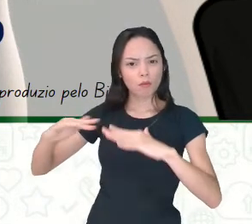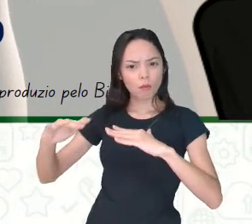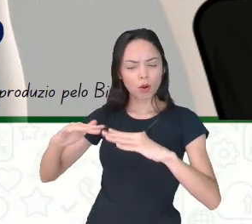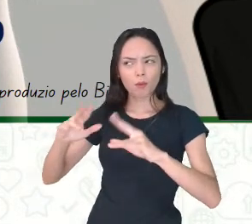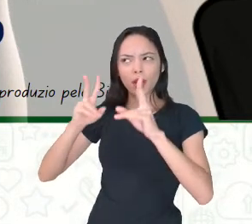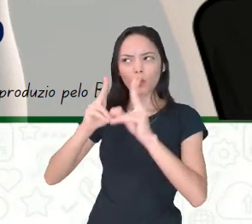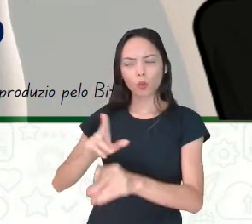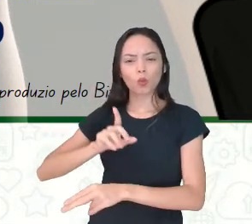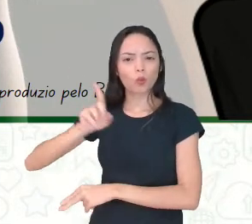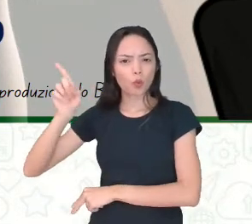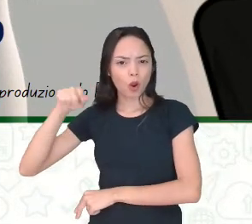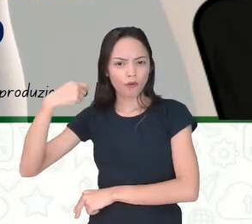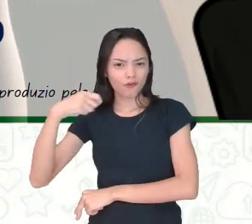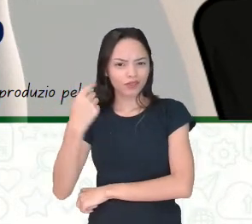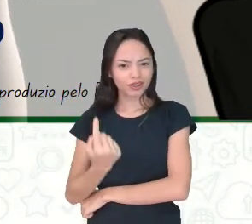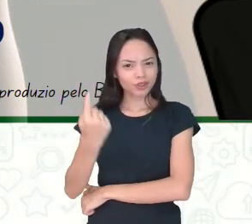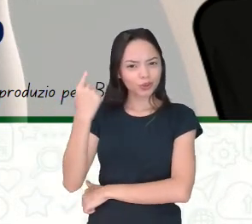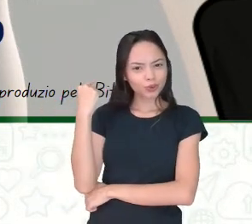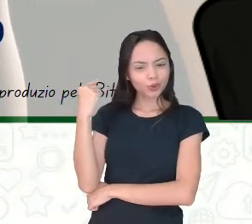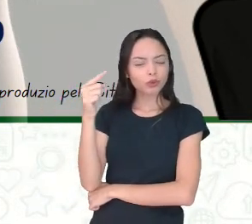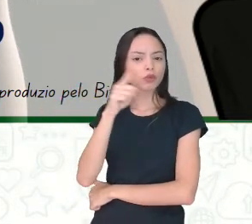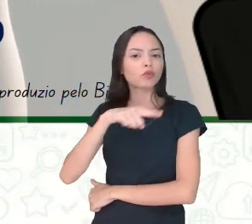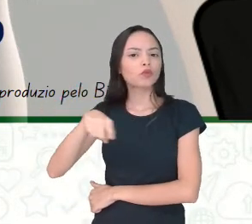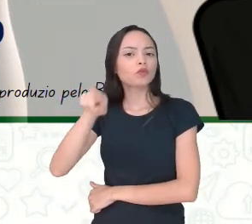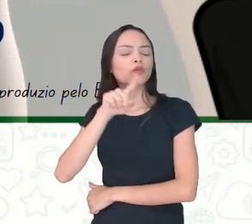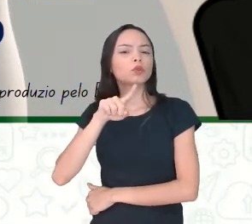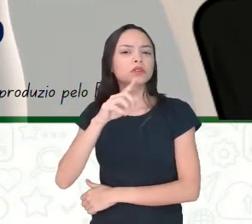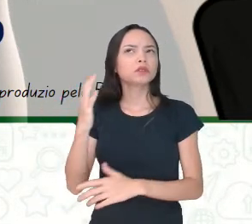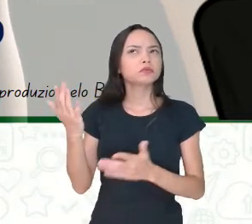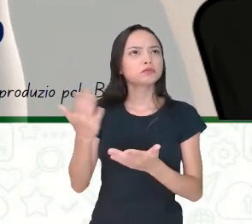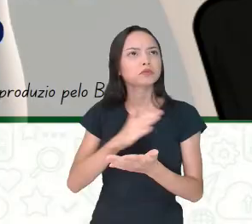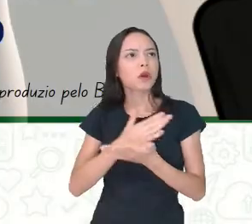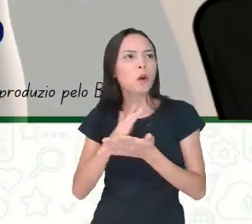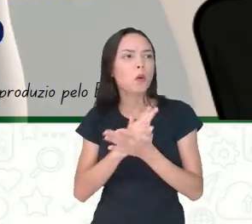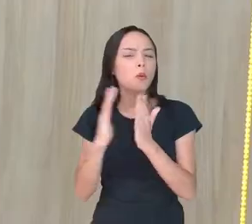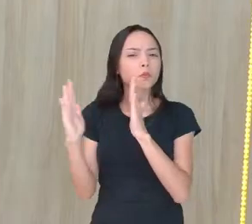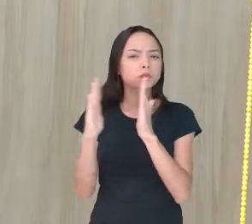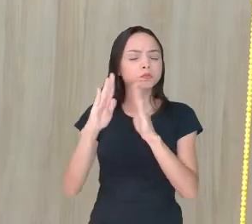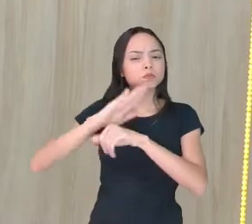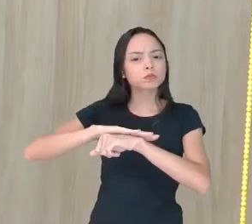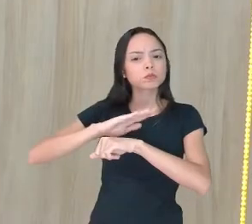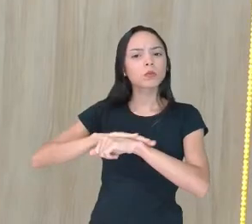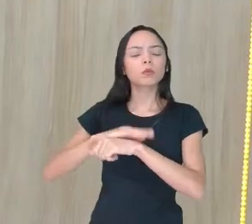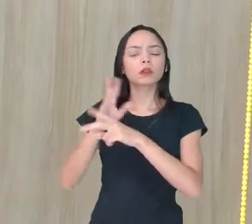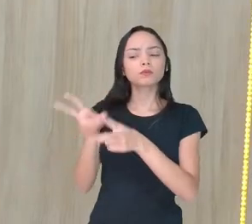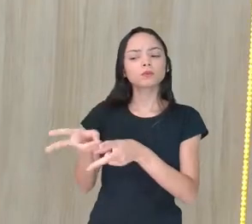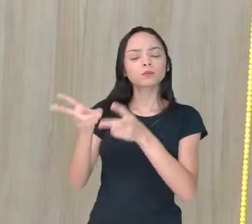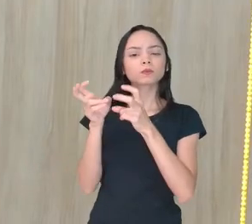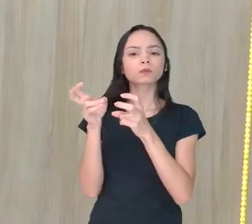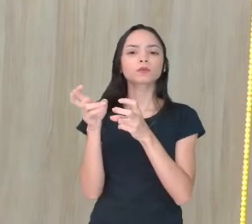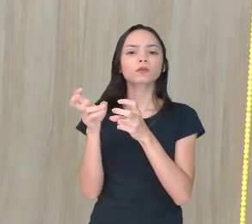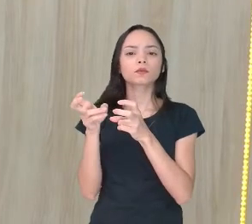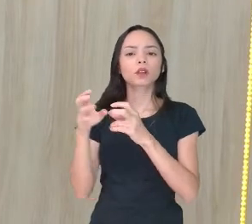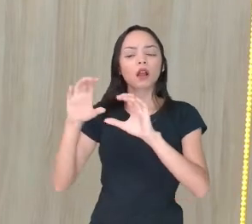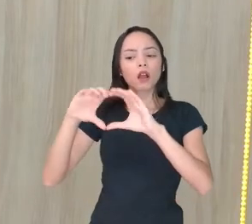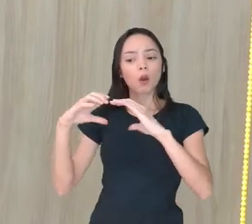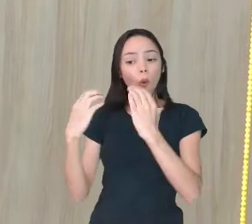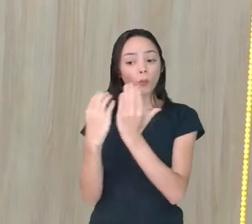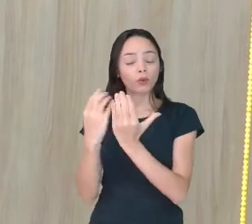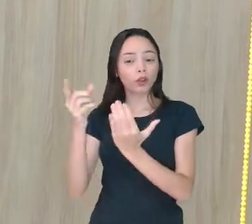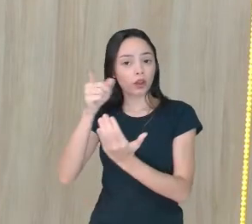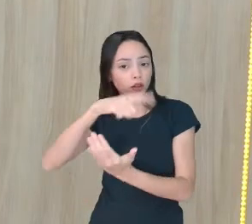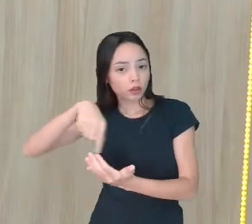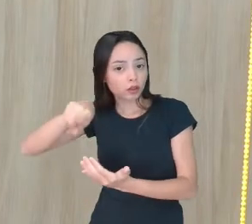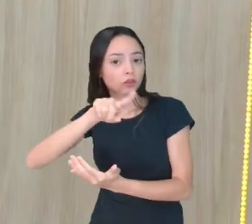vídeos. Vocês, recentemente, aí, ou em algum momento, vocês têm presenciado na comunidade de